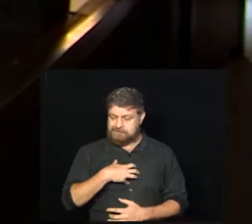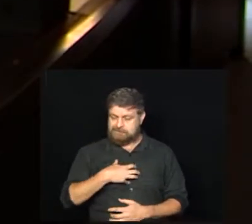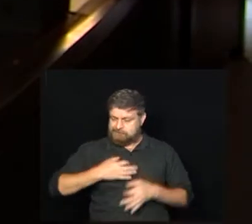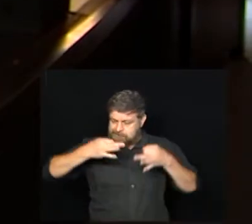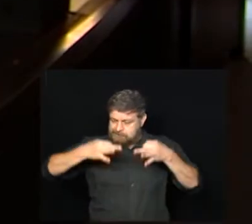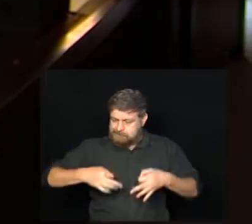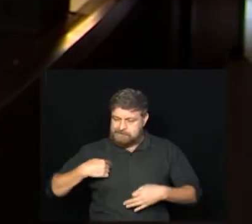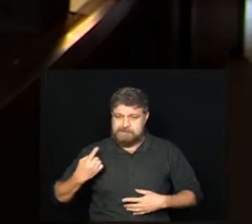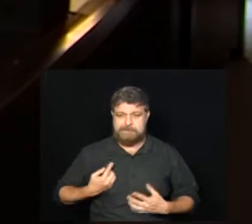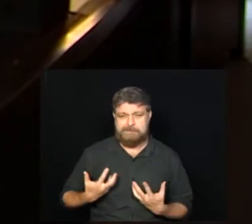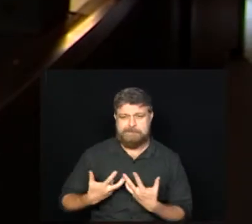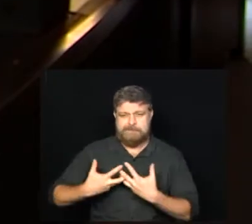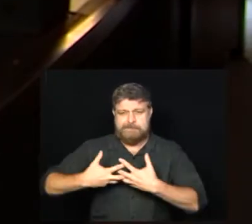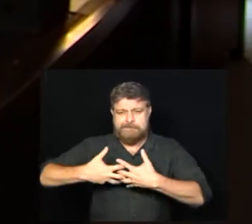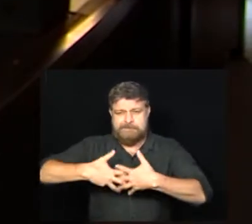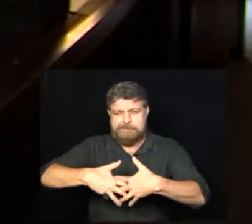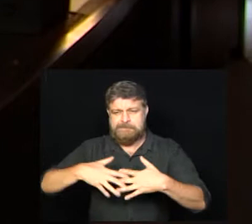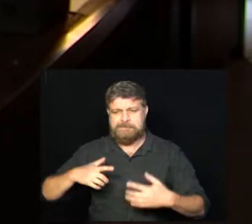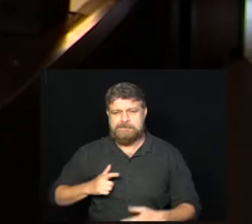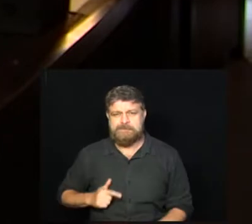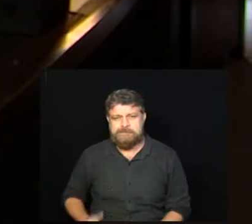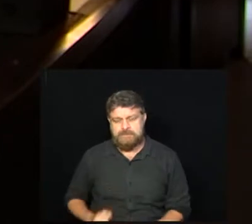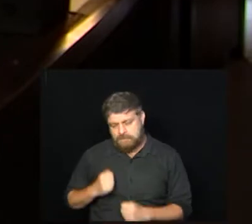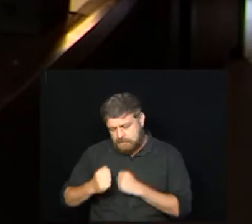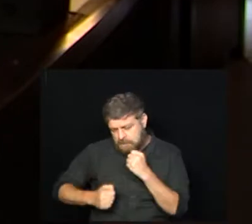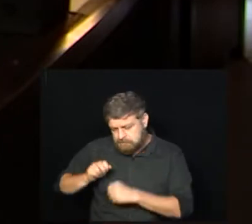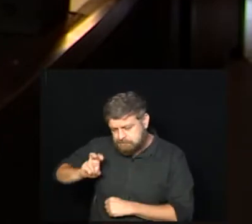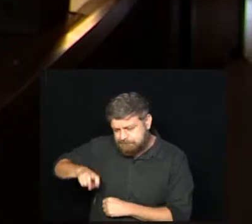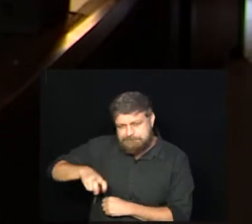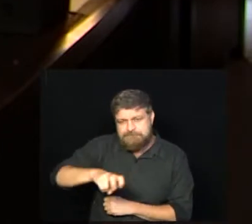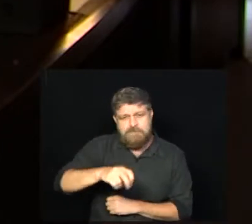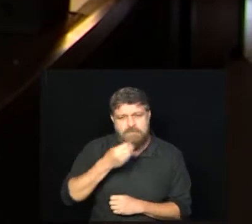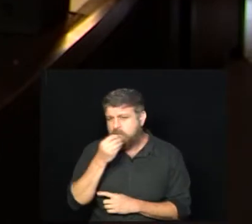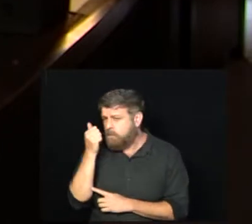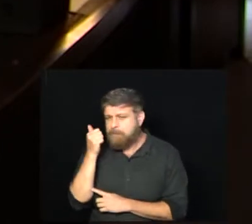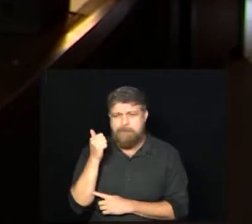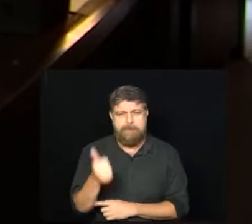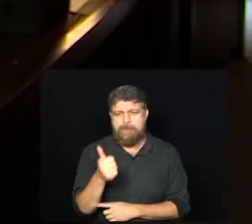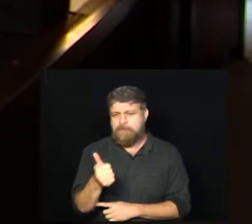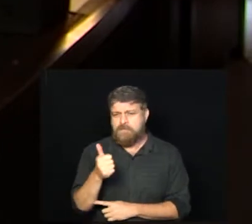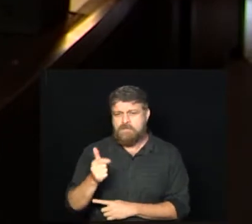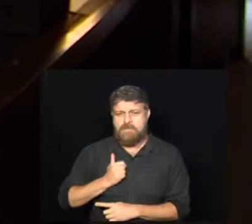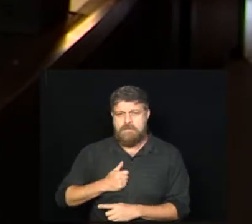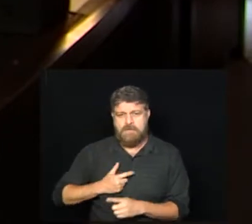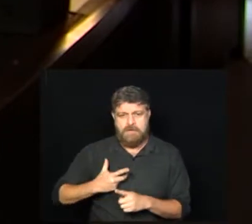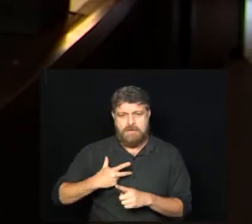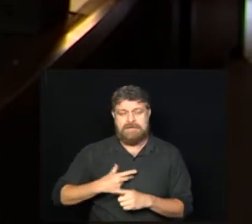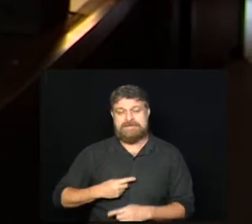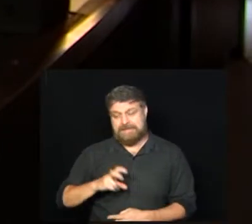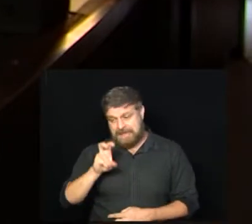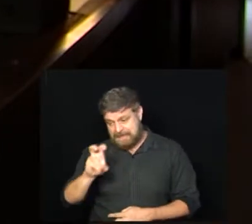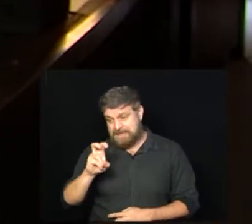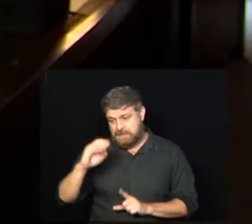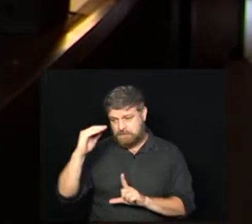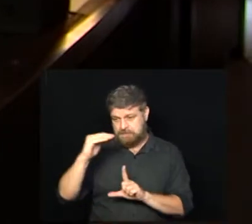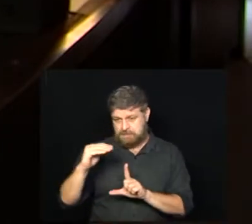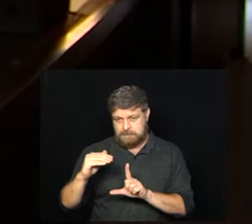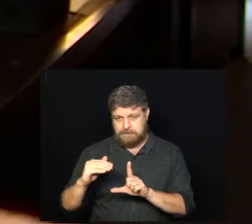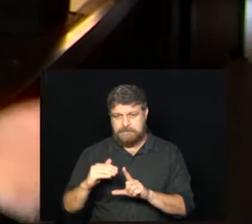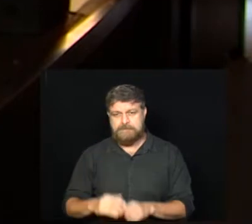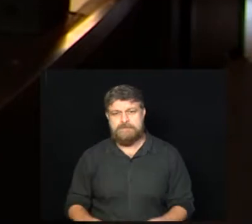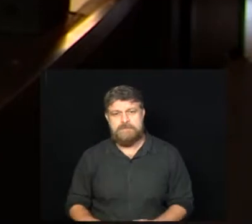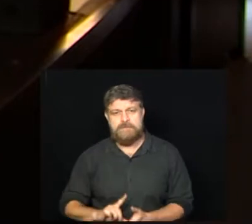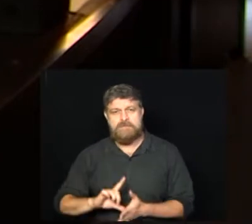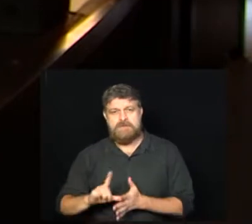conseguimos encaixar o ritmo ali e a prova do 100 já foi boa. A gente já conseguiu ali fazer um 5º lugar nas Paralimpíadas